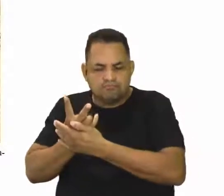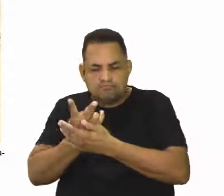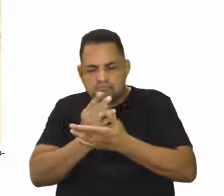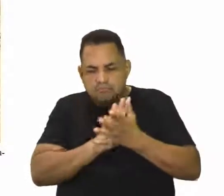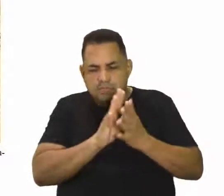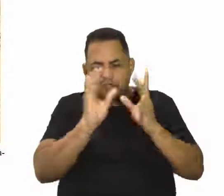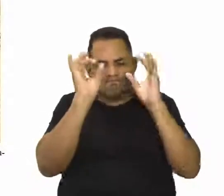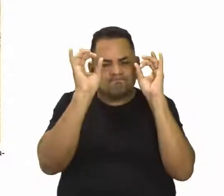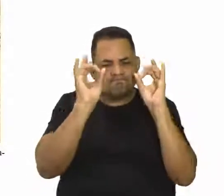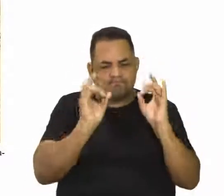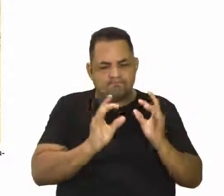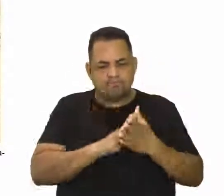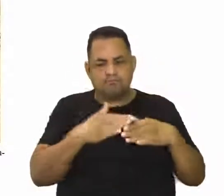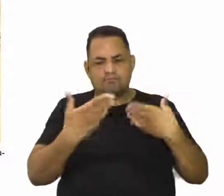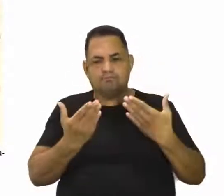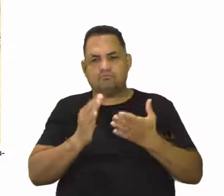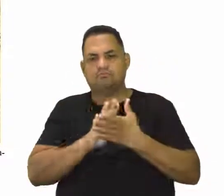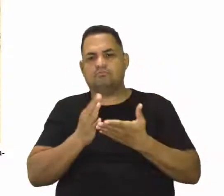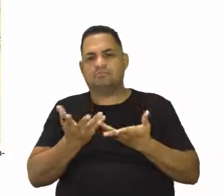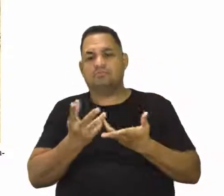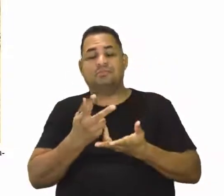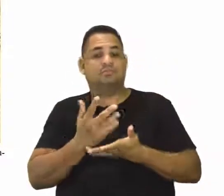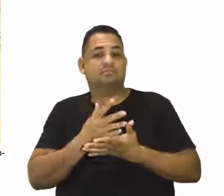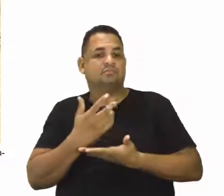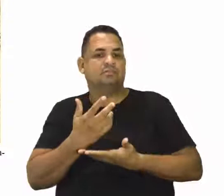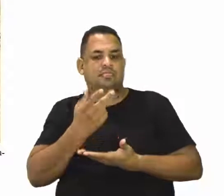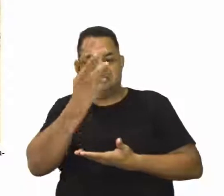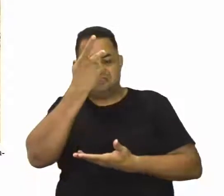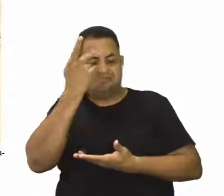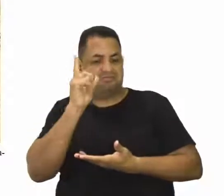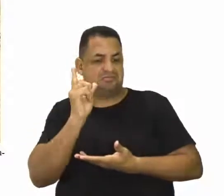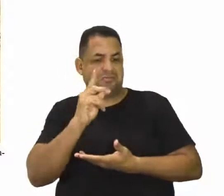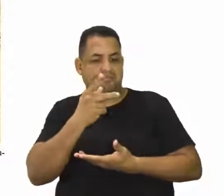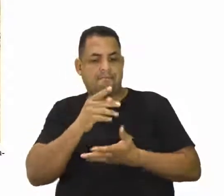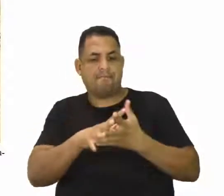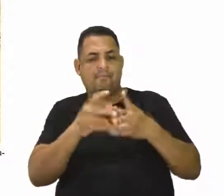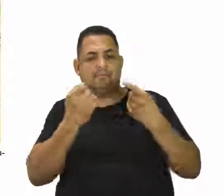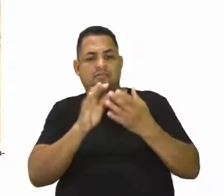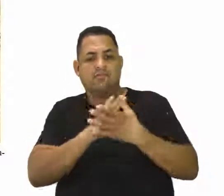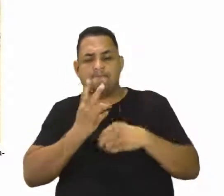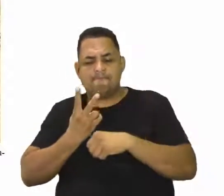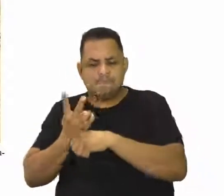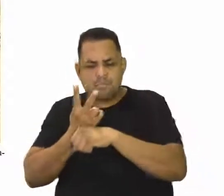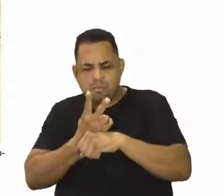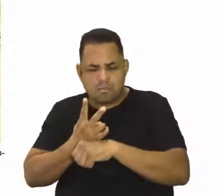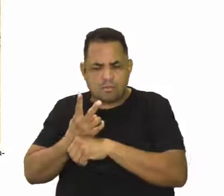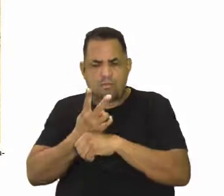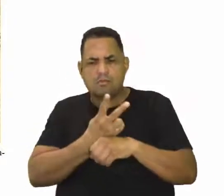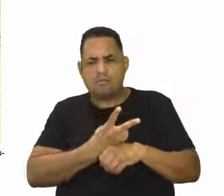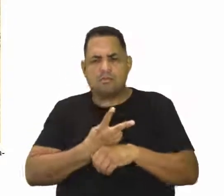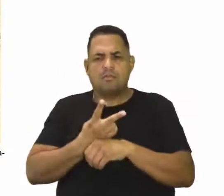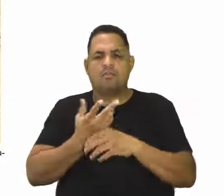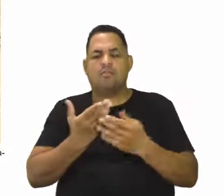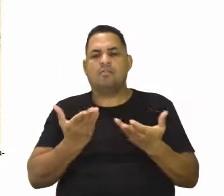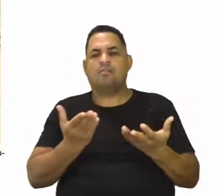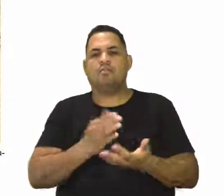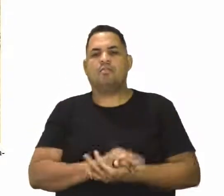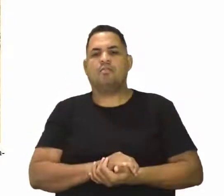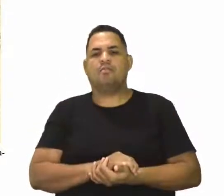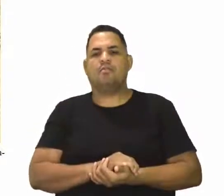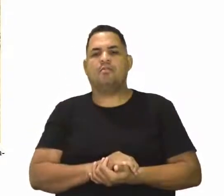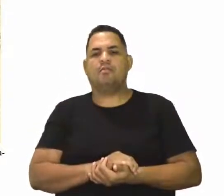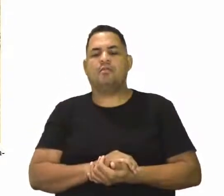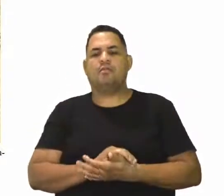detalhes que passa despercebido e vou atrás do cara Oi e aí para